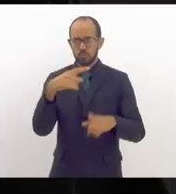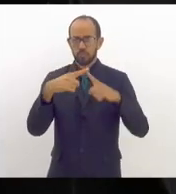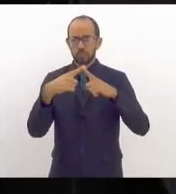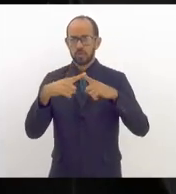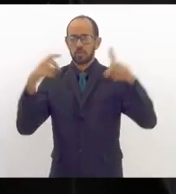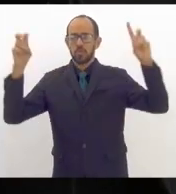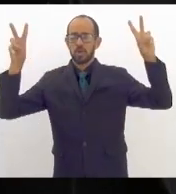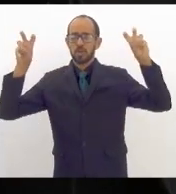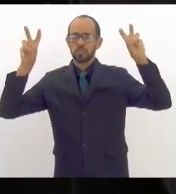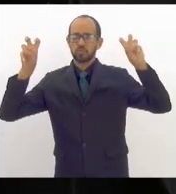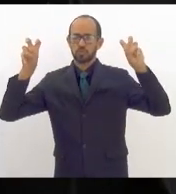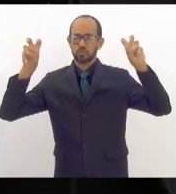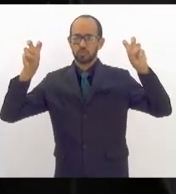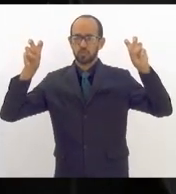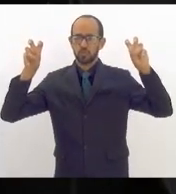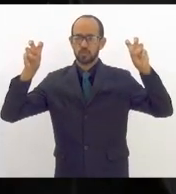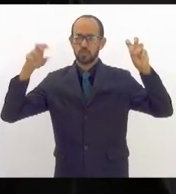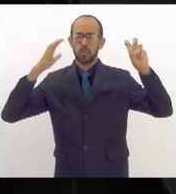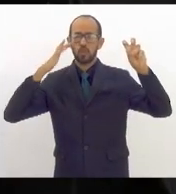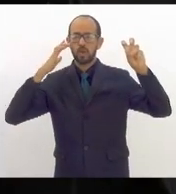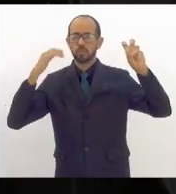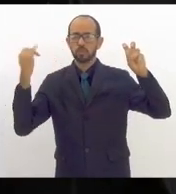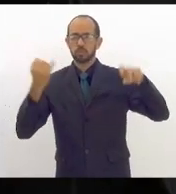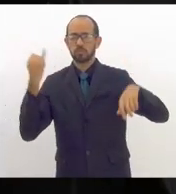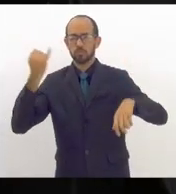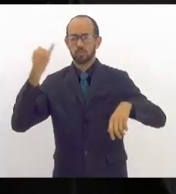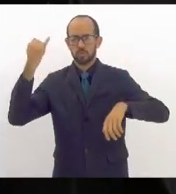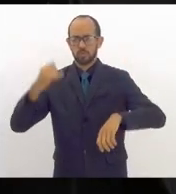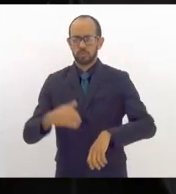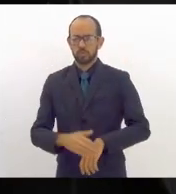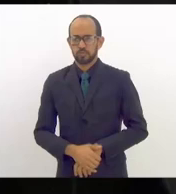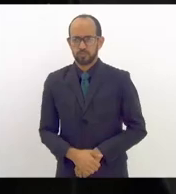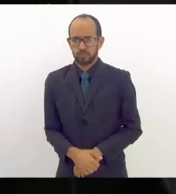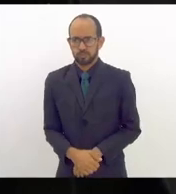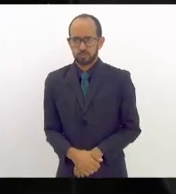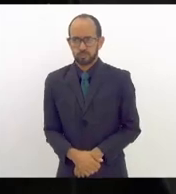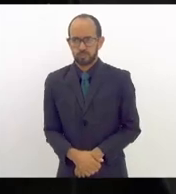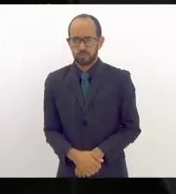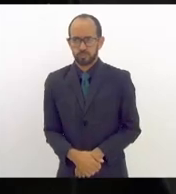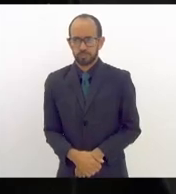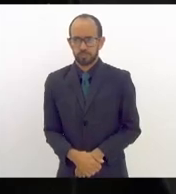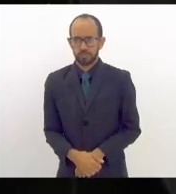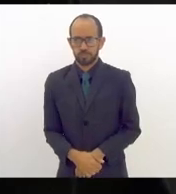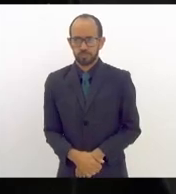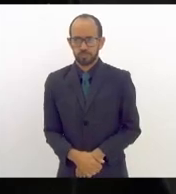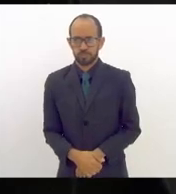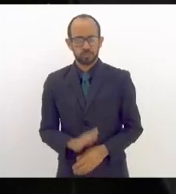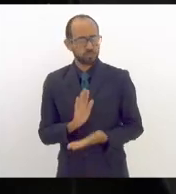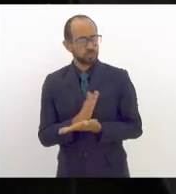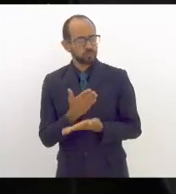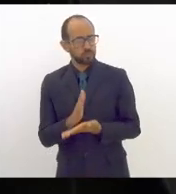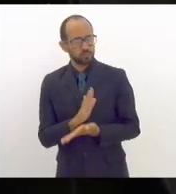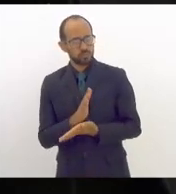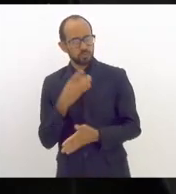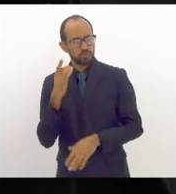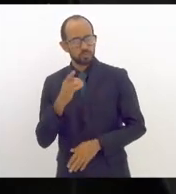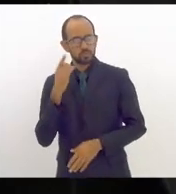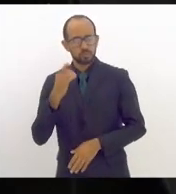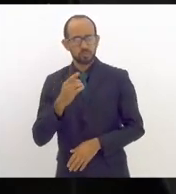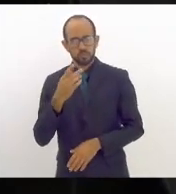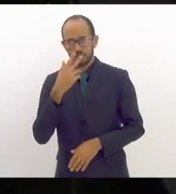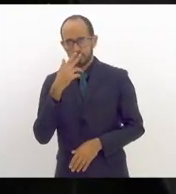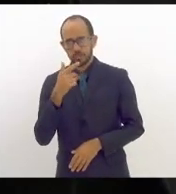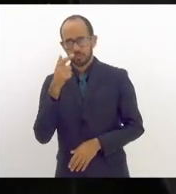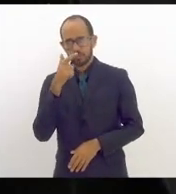eu acho ser muito importante alguns deputados parece que não estão atentos